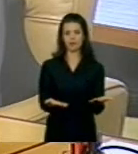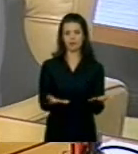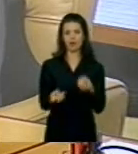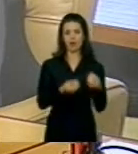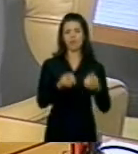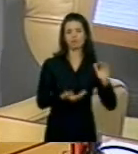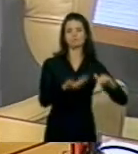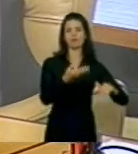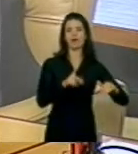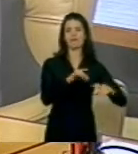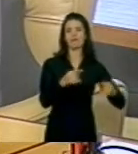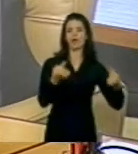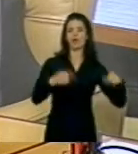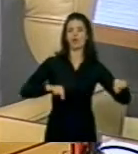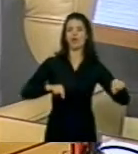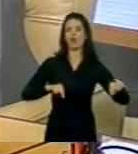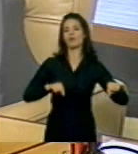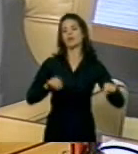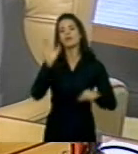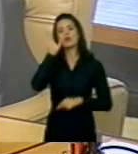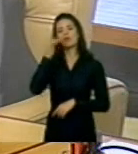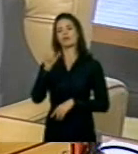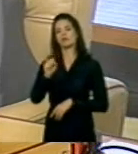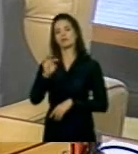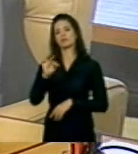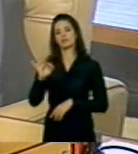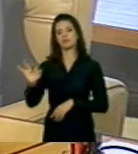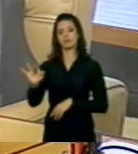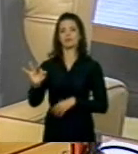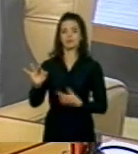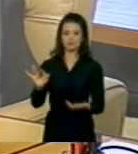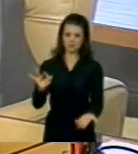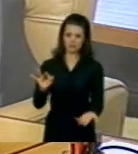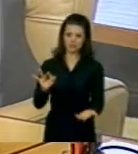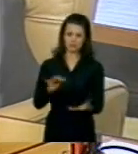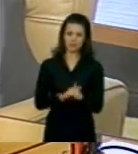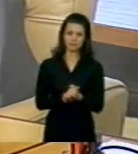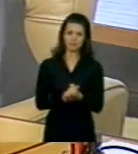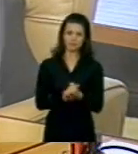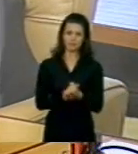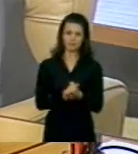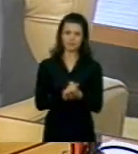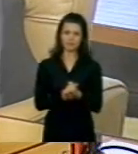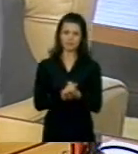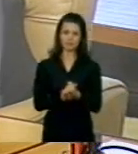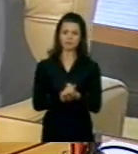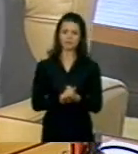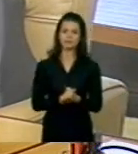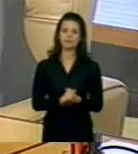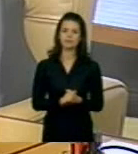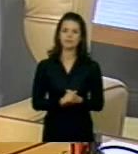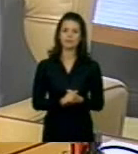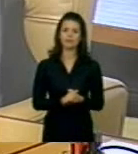em curso e os alegados poderes para obstar medidas cautelares penais. Como